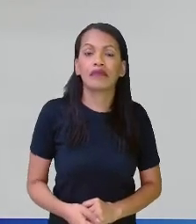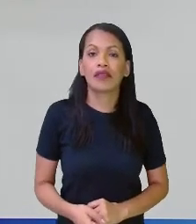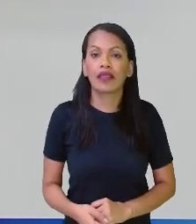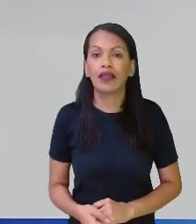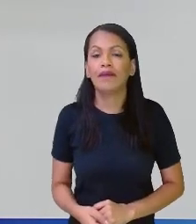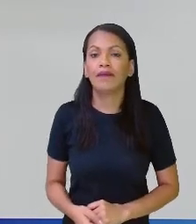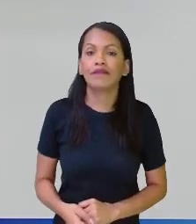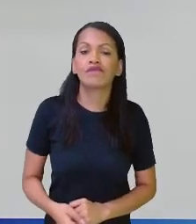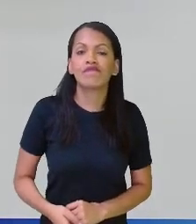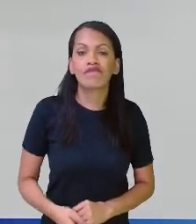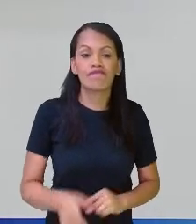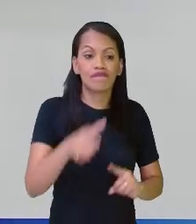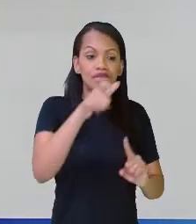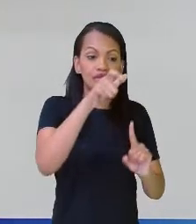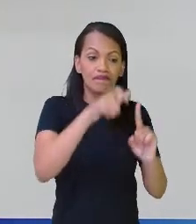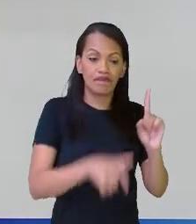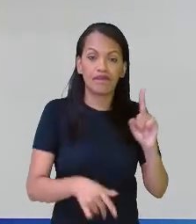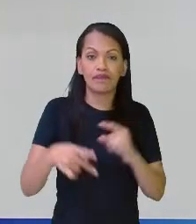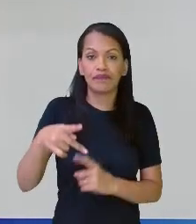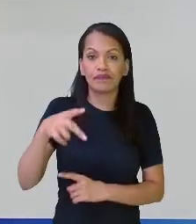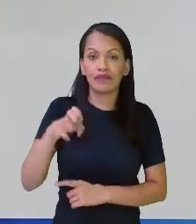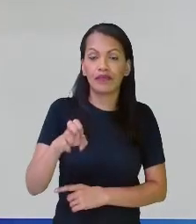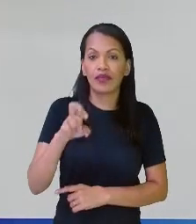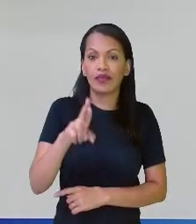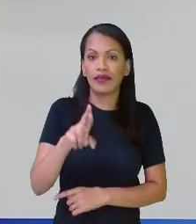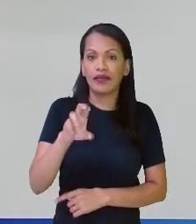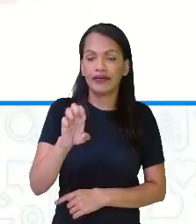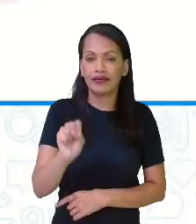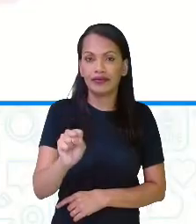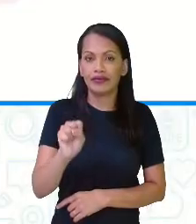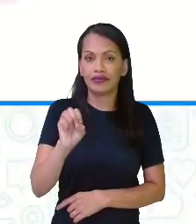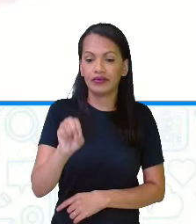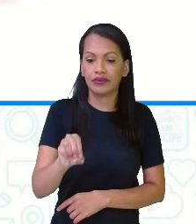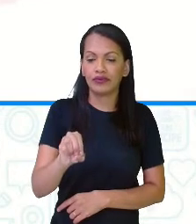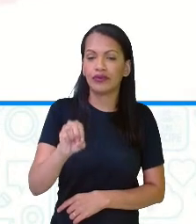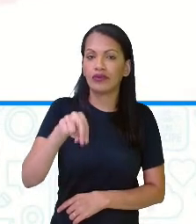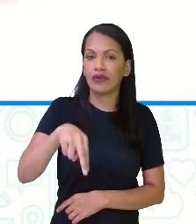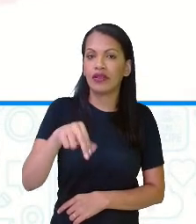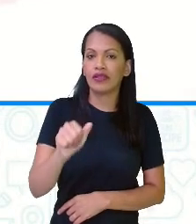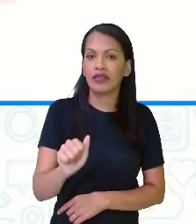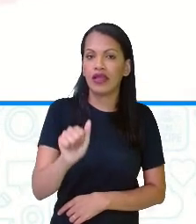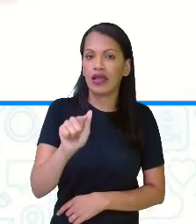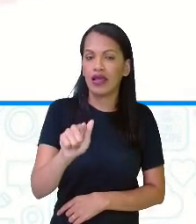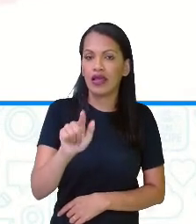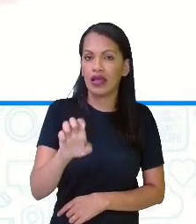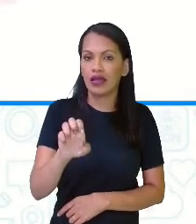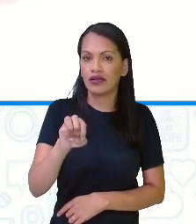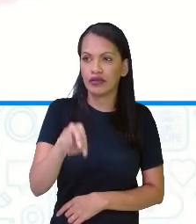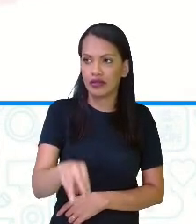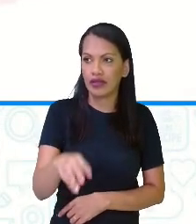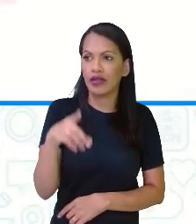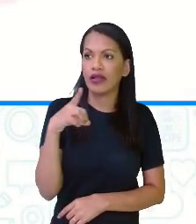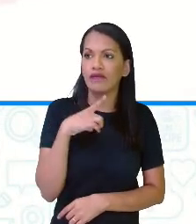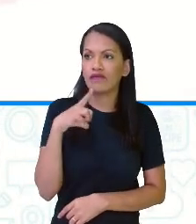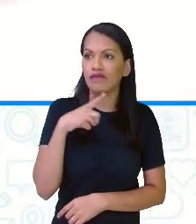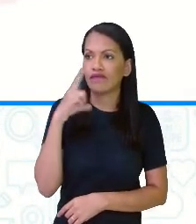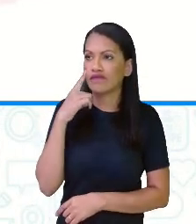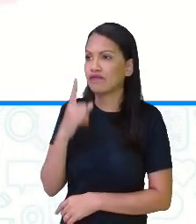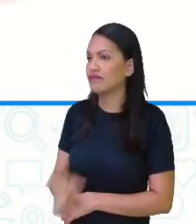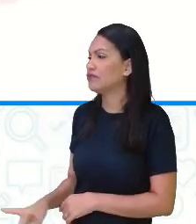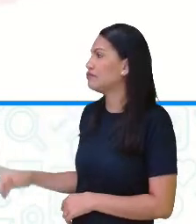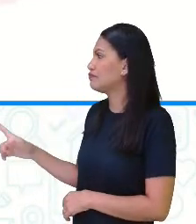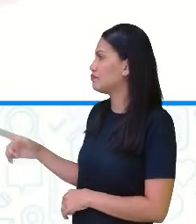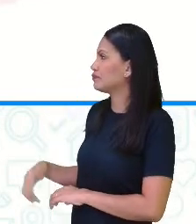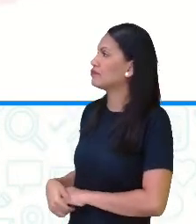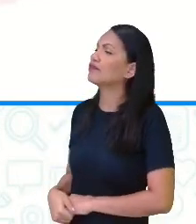a personagem, como a gente viu, o ator, os atores, eles têm essa divisão, ó. Ator para os